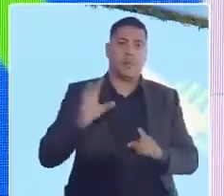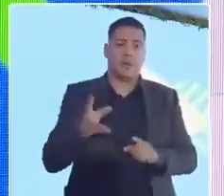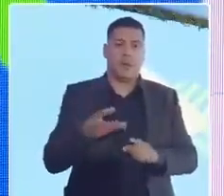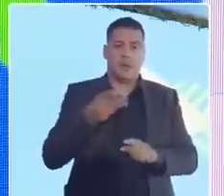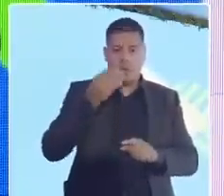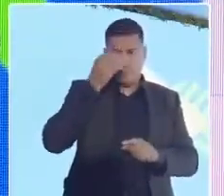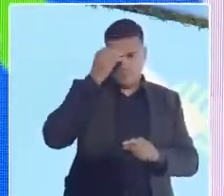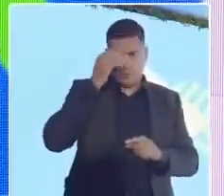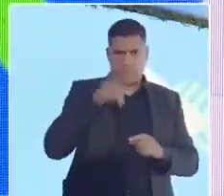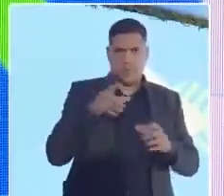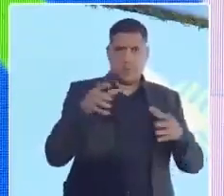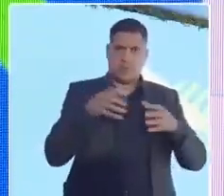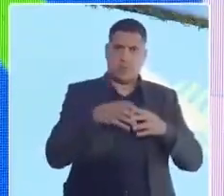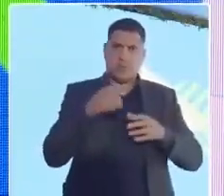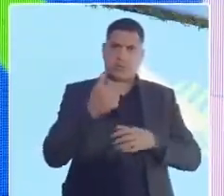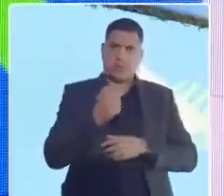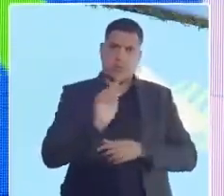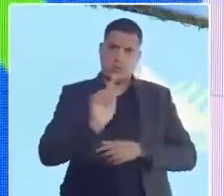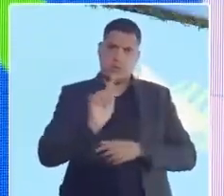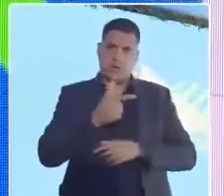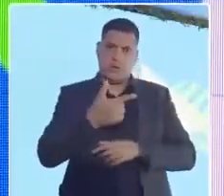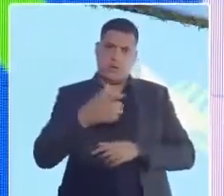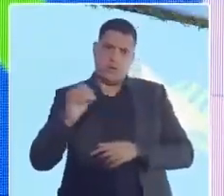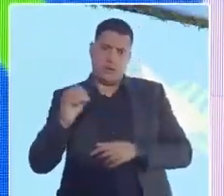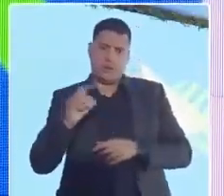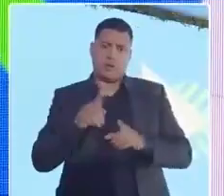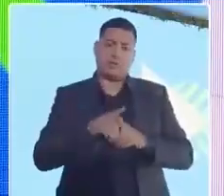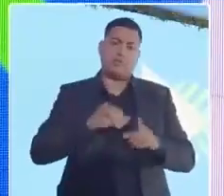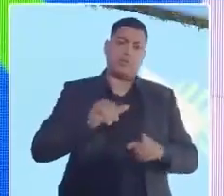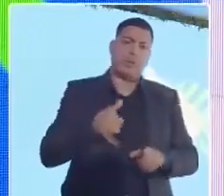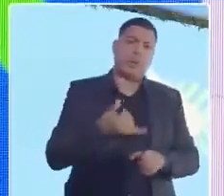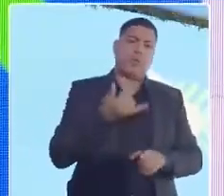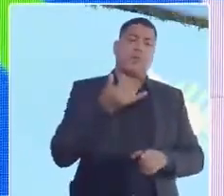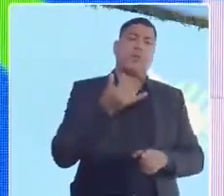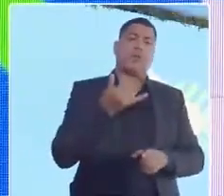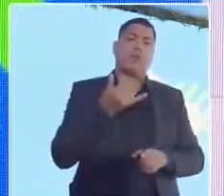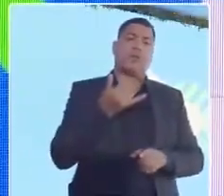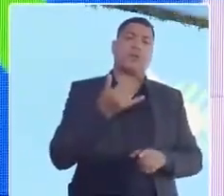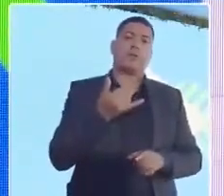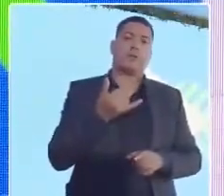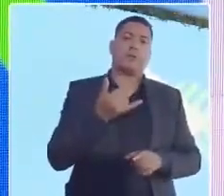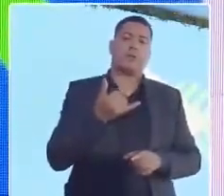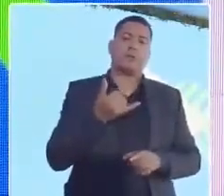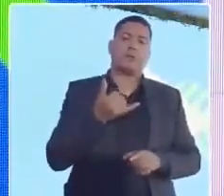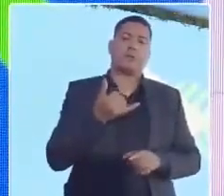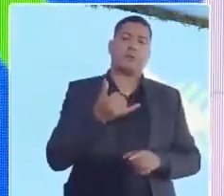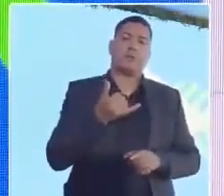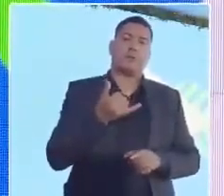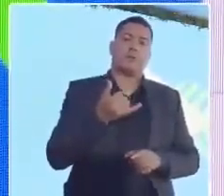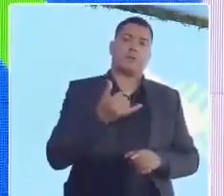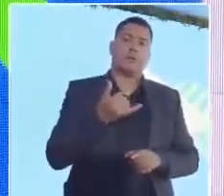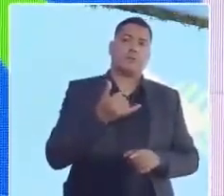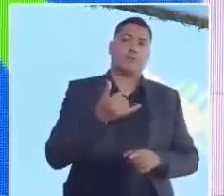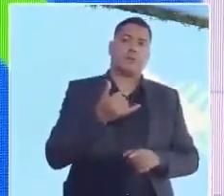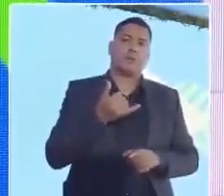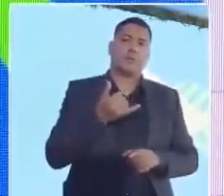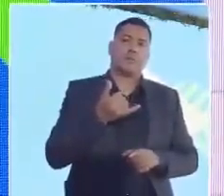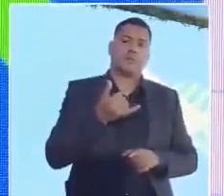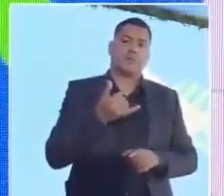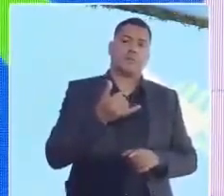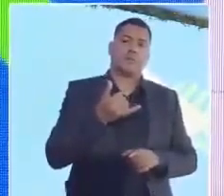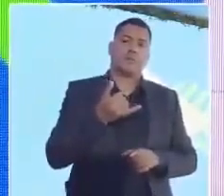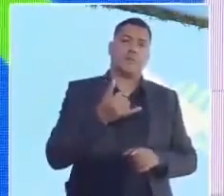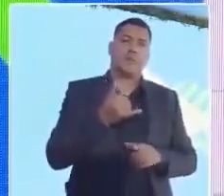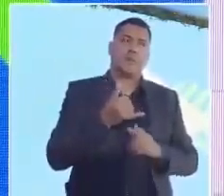G20 talvez no cop 30 para aproveitar essa oportunidade que se aproveita trará prosperidade as pessoas no